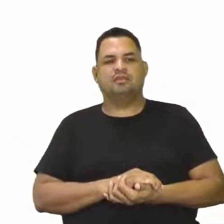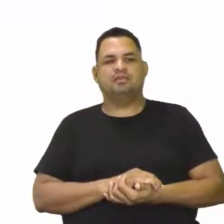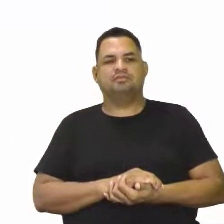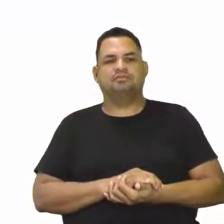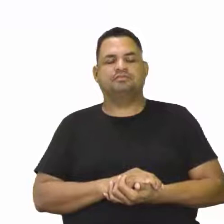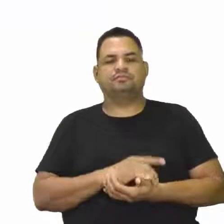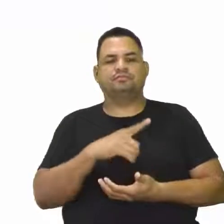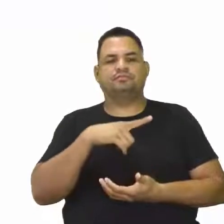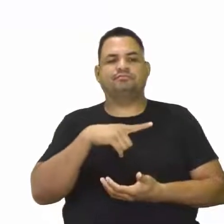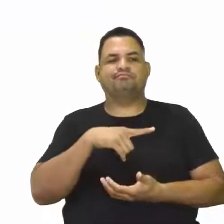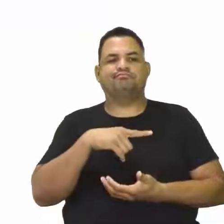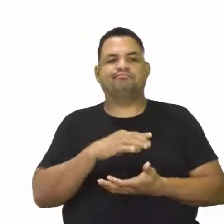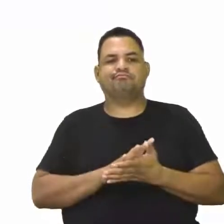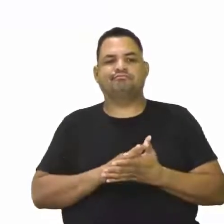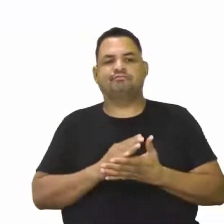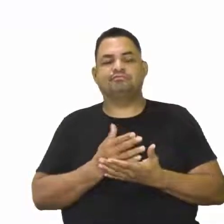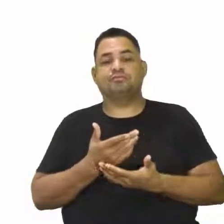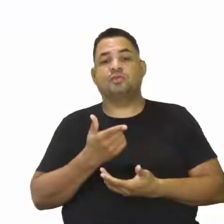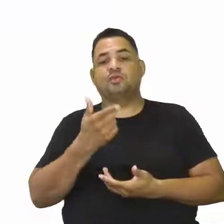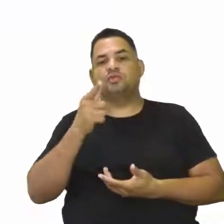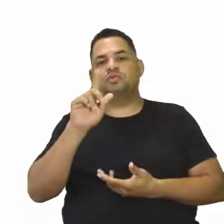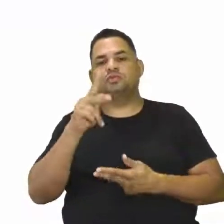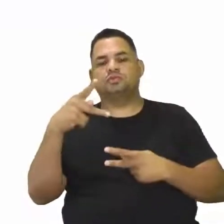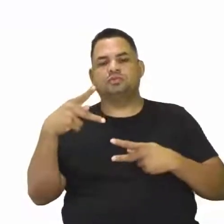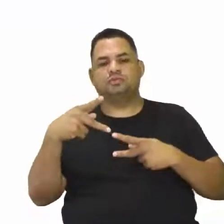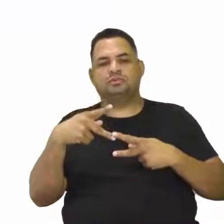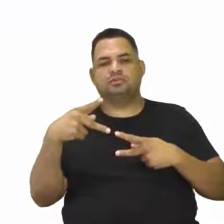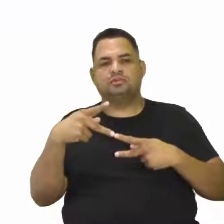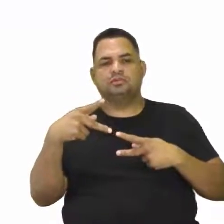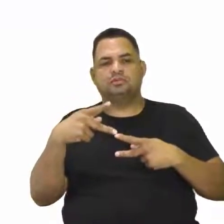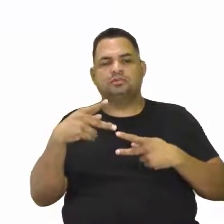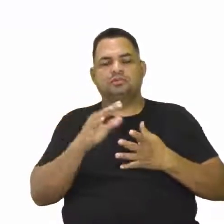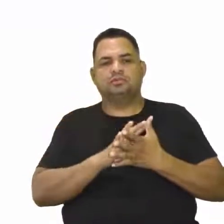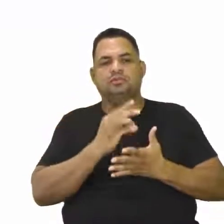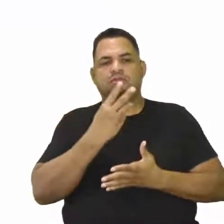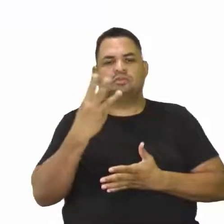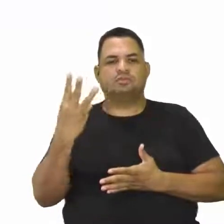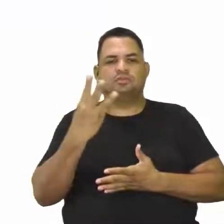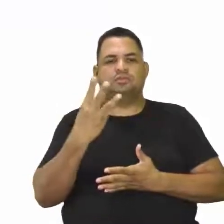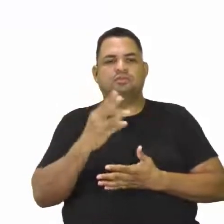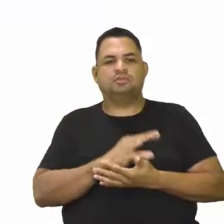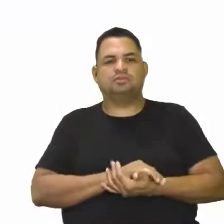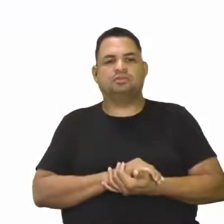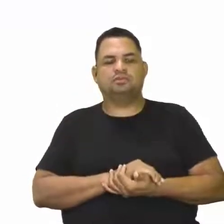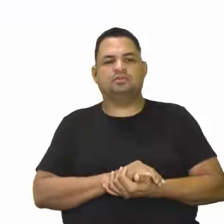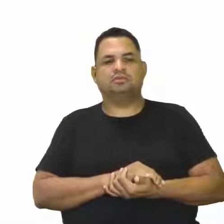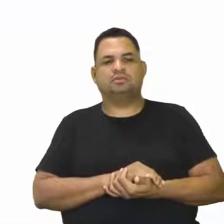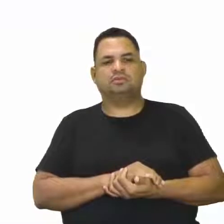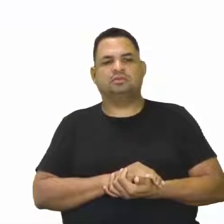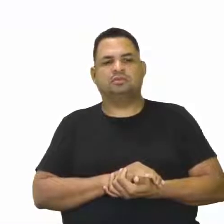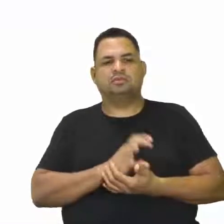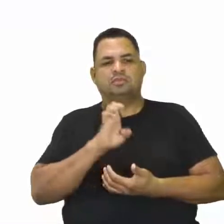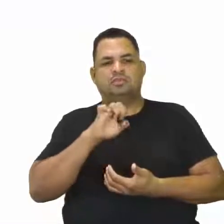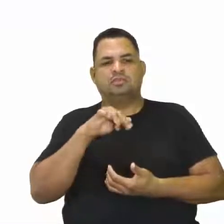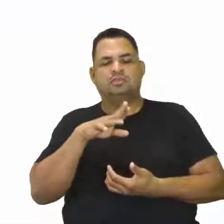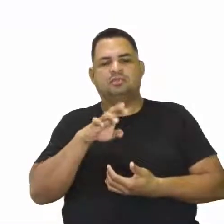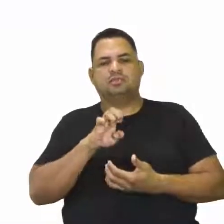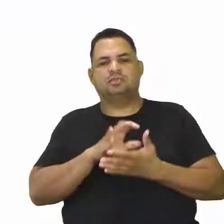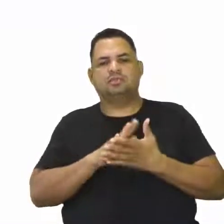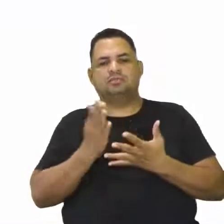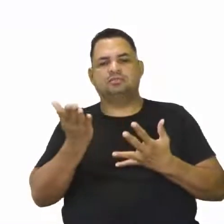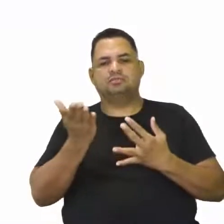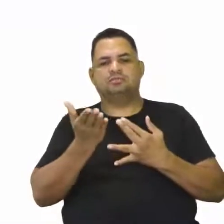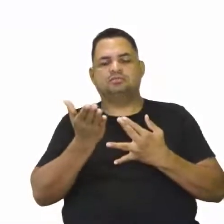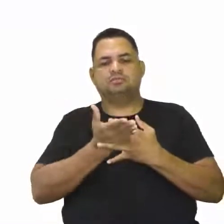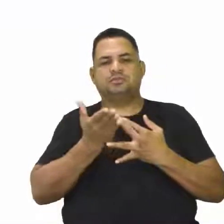ainda temos mais algumas conjunções, ou mais algumas preposições, mais 3. O entre, Que é em situação no